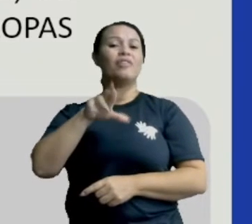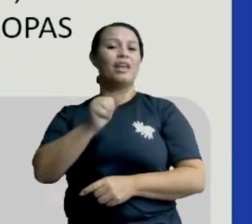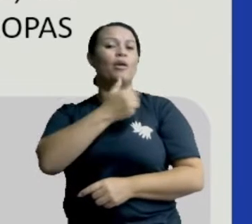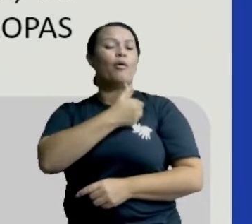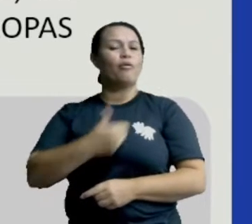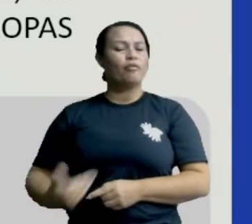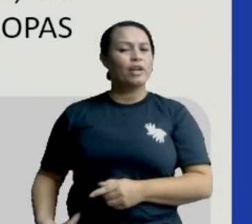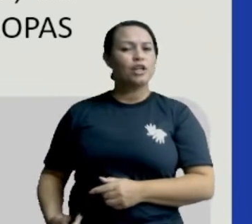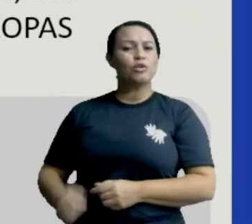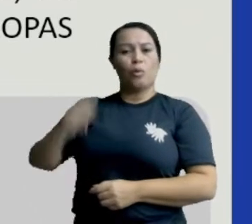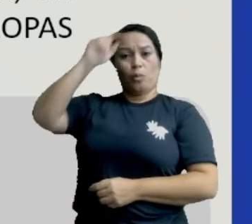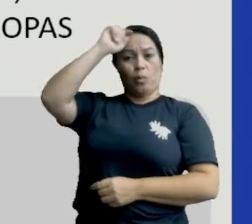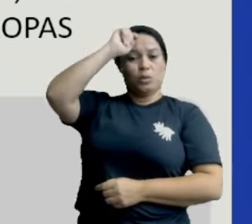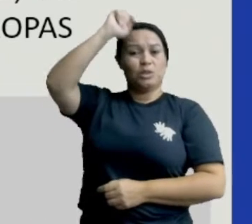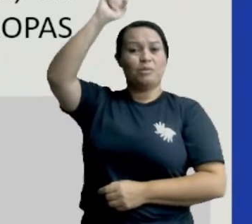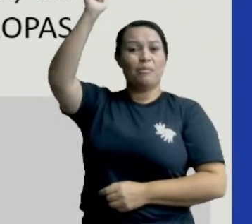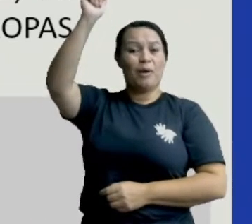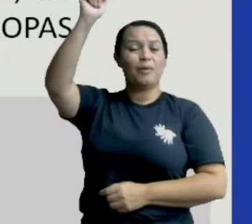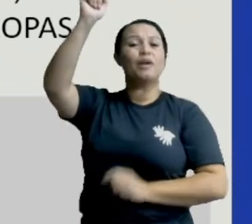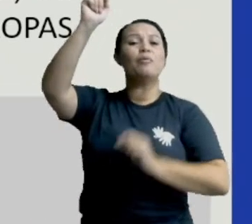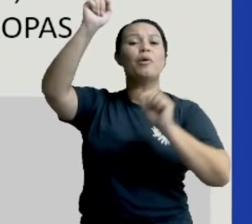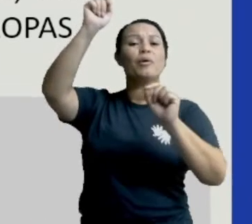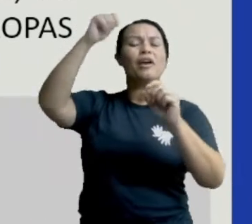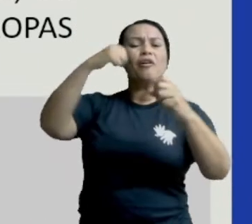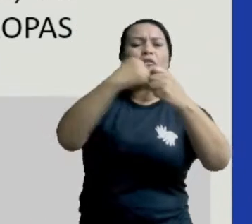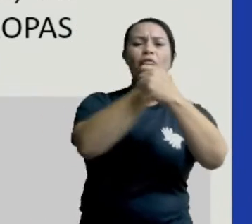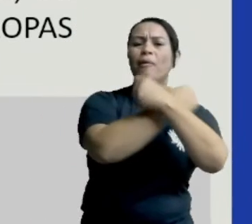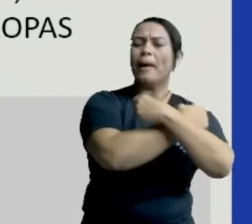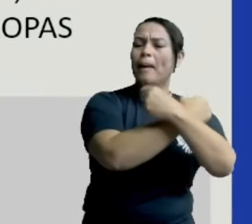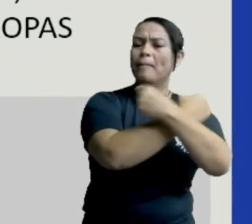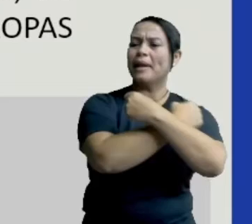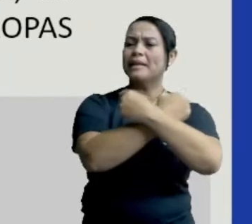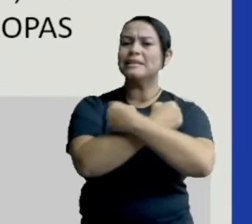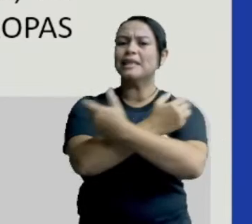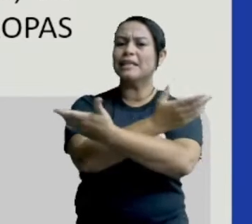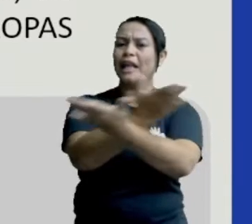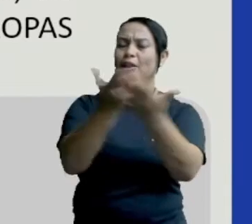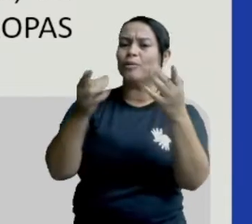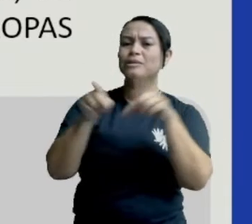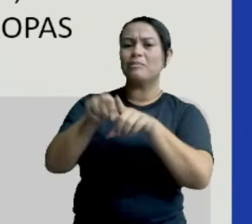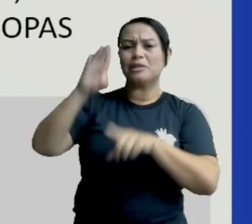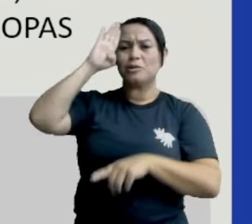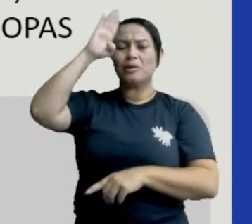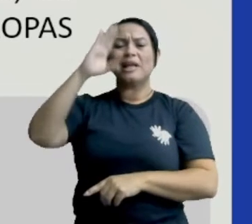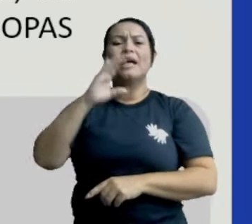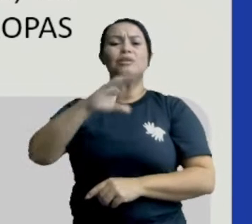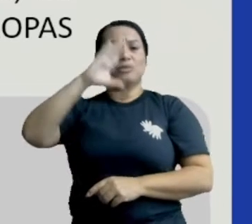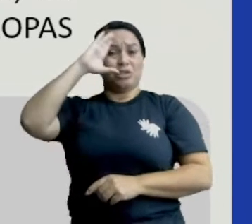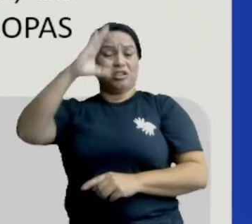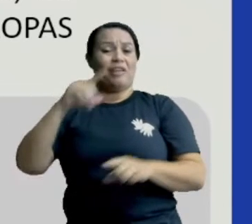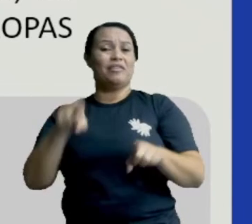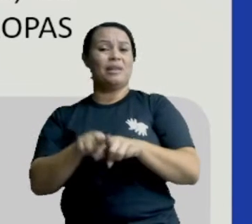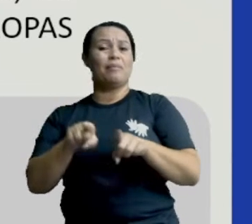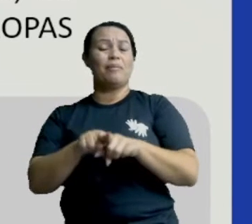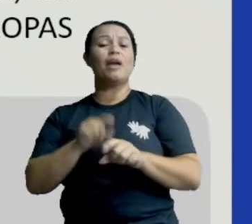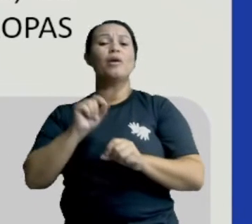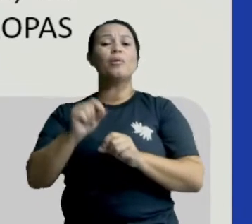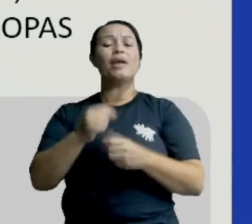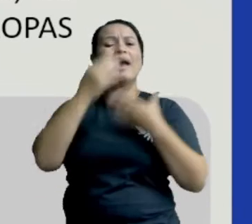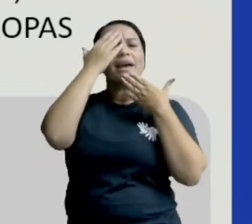Vieira, com o chapéu na mão, foi abraçando a todos os capitães e soldados, agradecendo-lhes